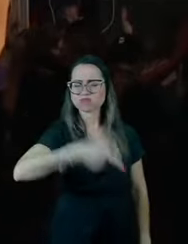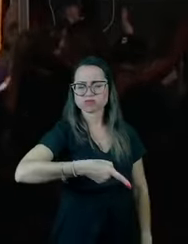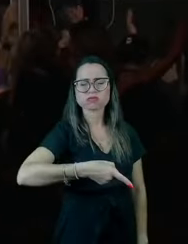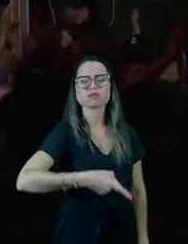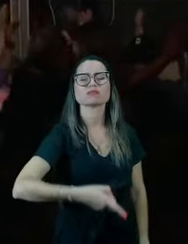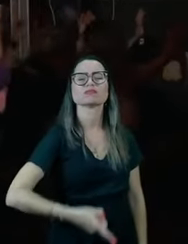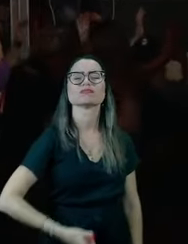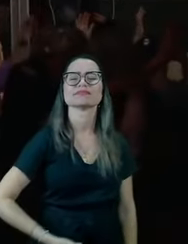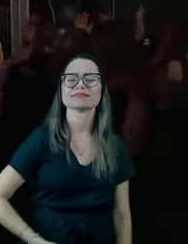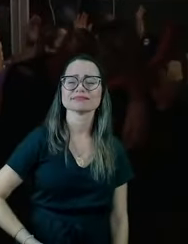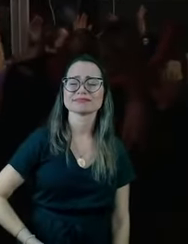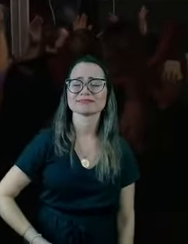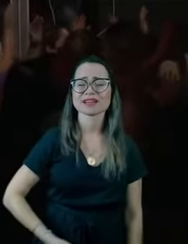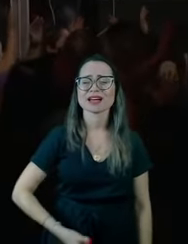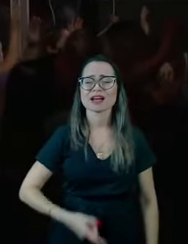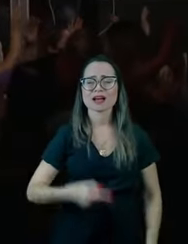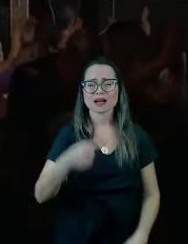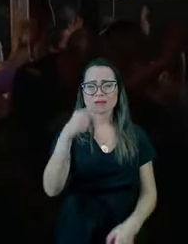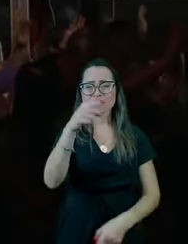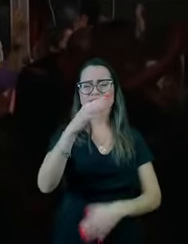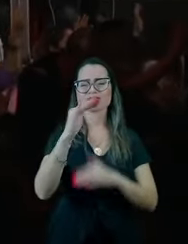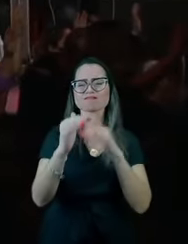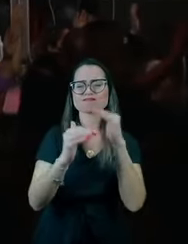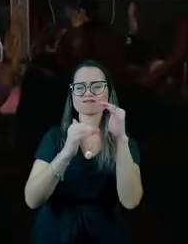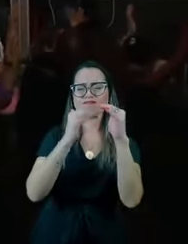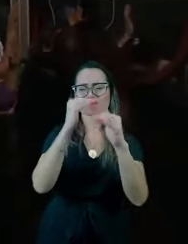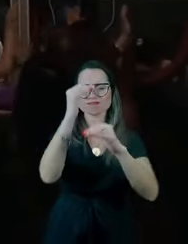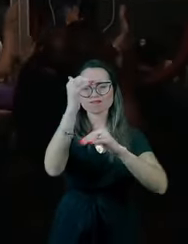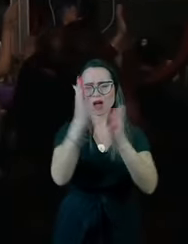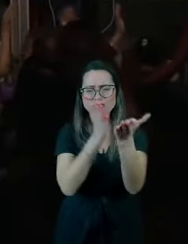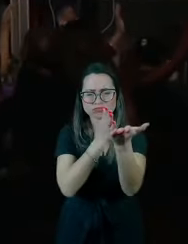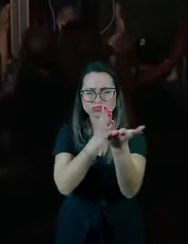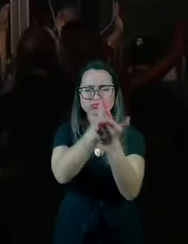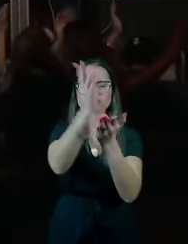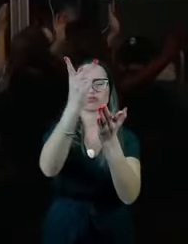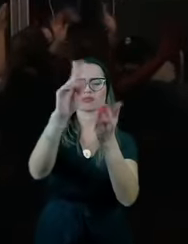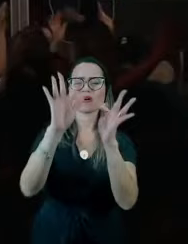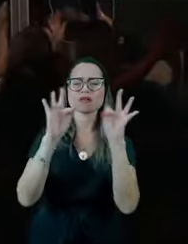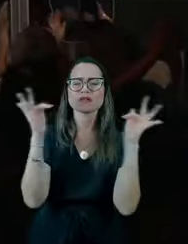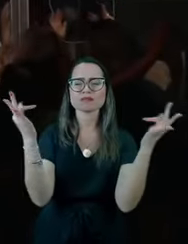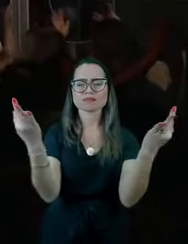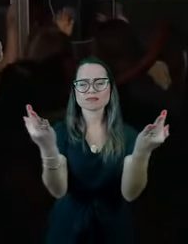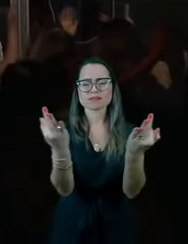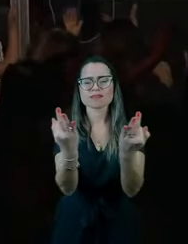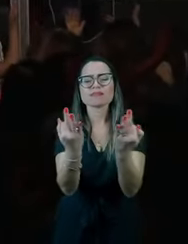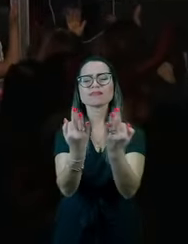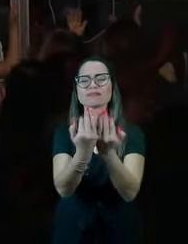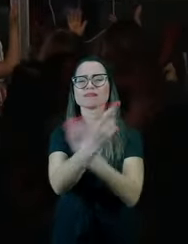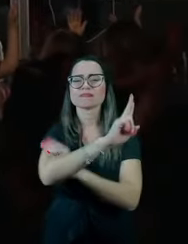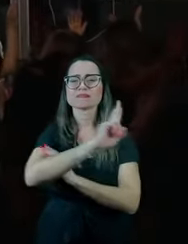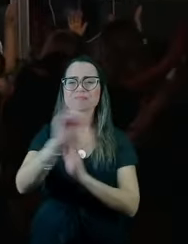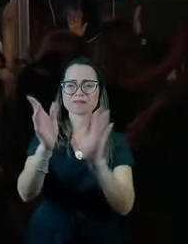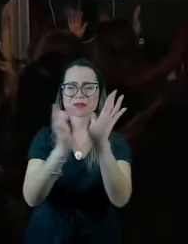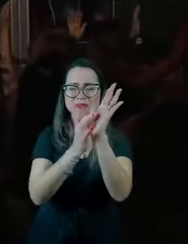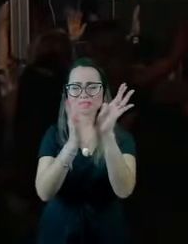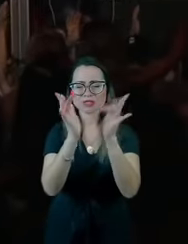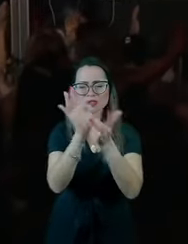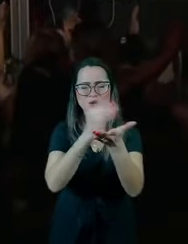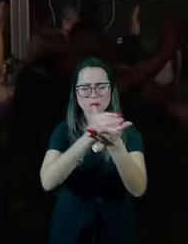autoridade para ser uma grande edificadora na sua família. Isso. Em nome de Jesus, comece a ministrar,